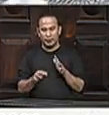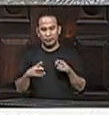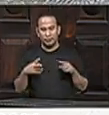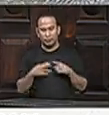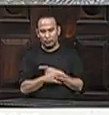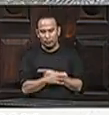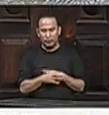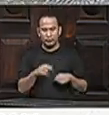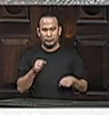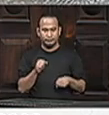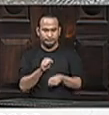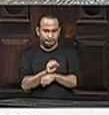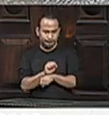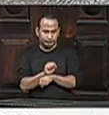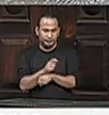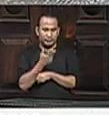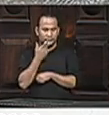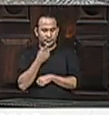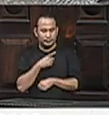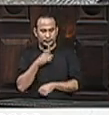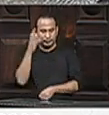gente continua engessado,